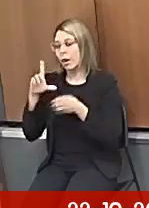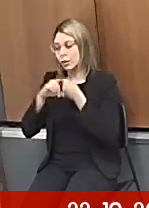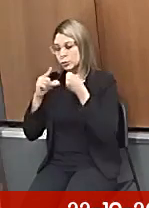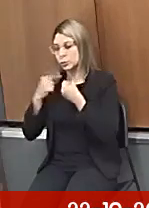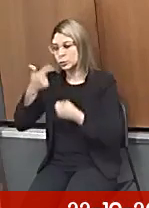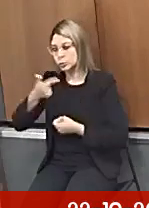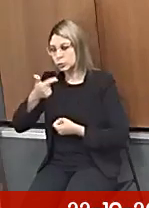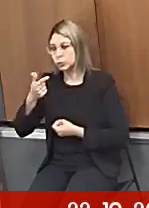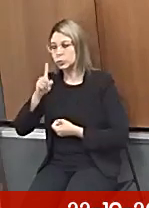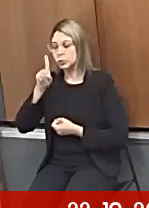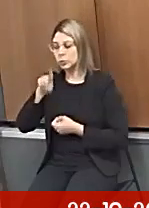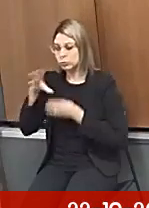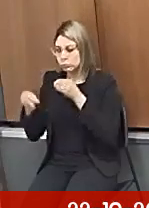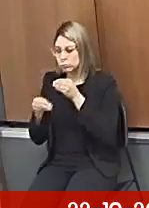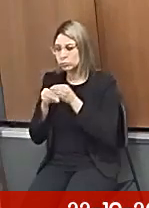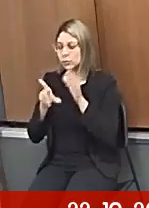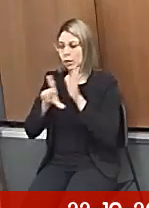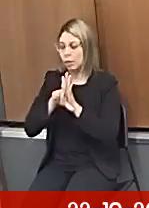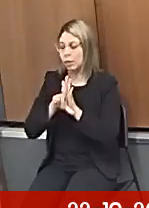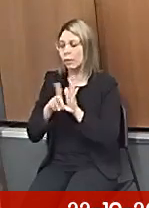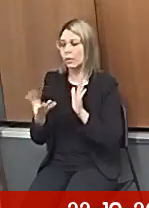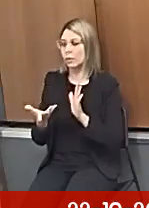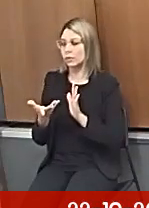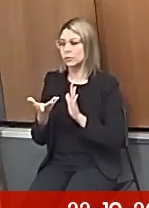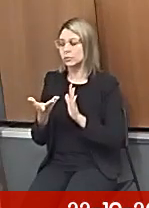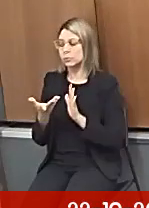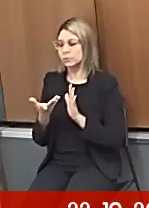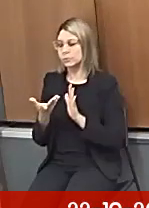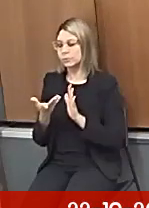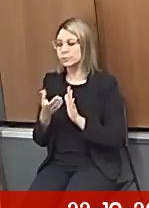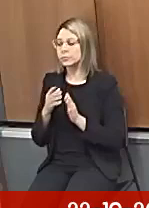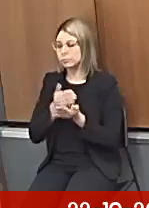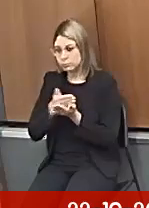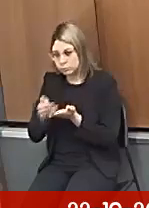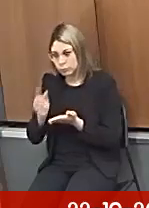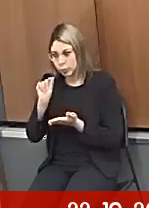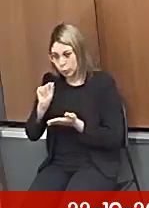emenda da Lei 18.940 de 2010 passa a